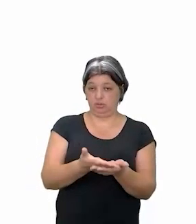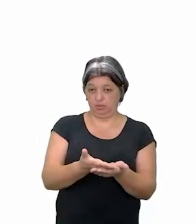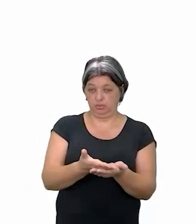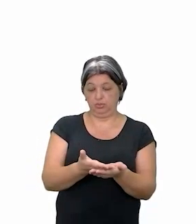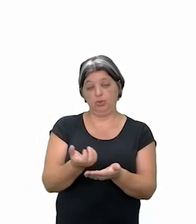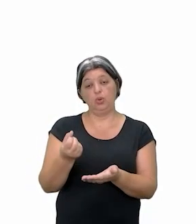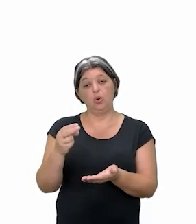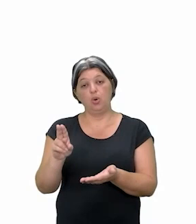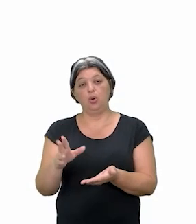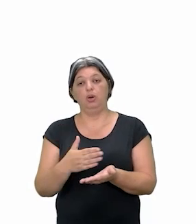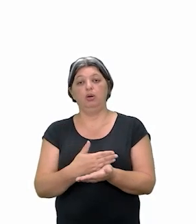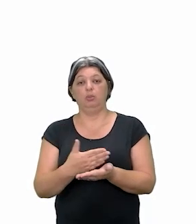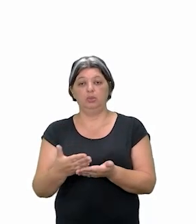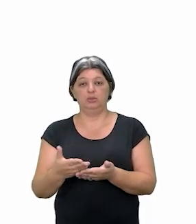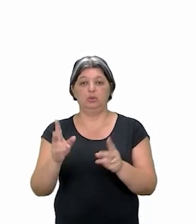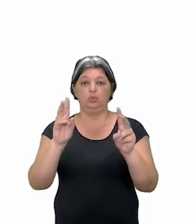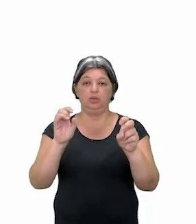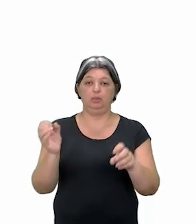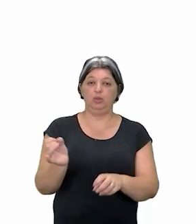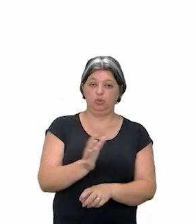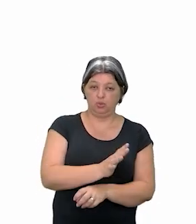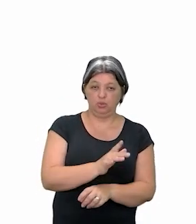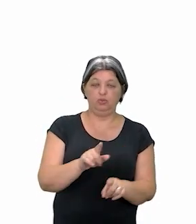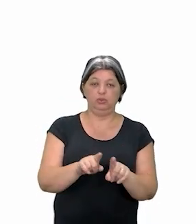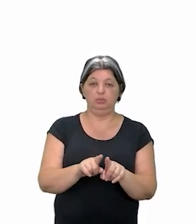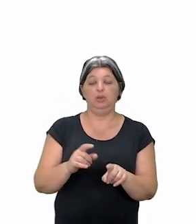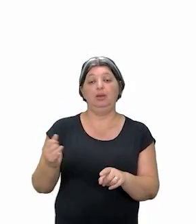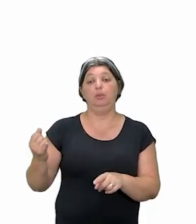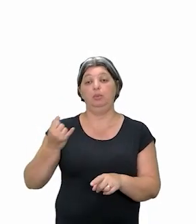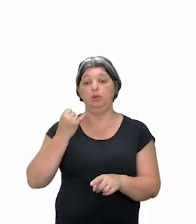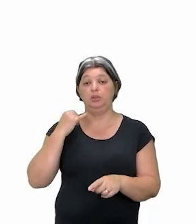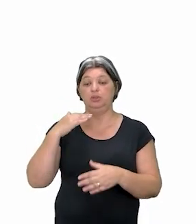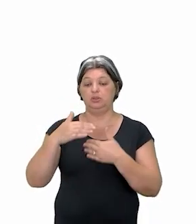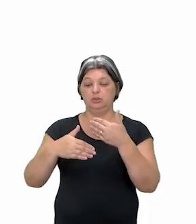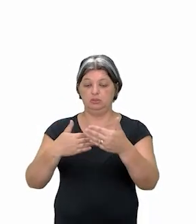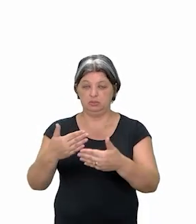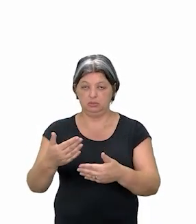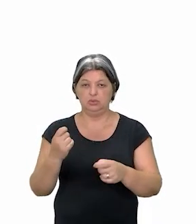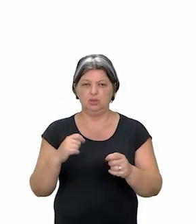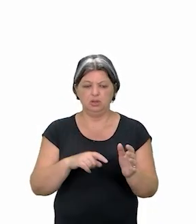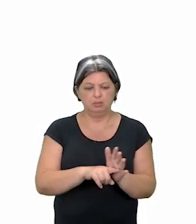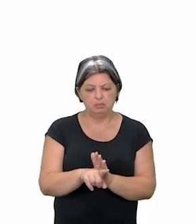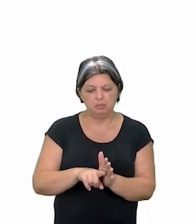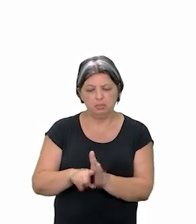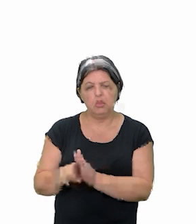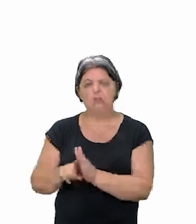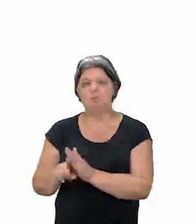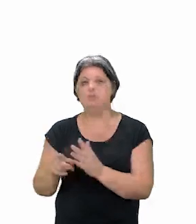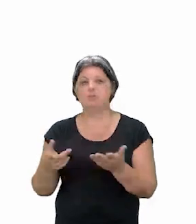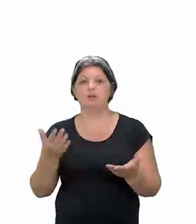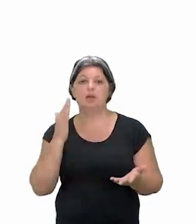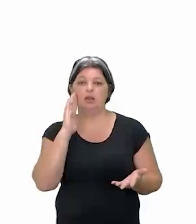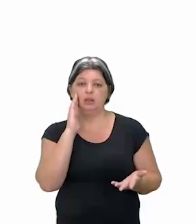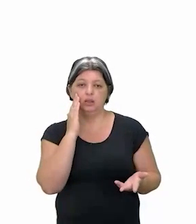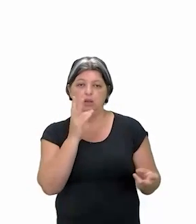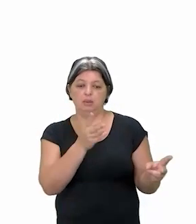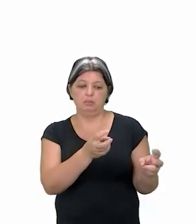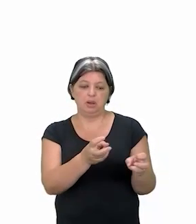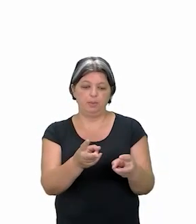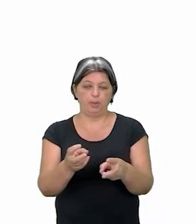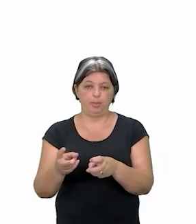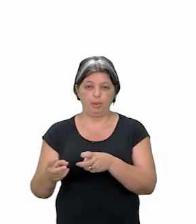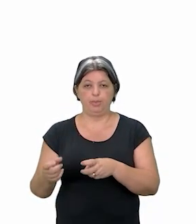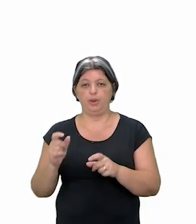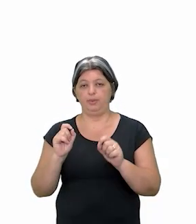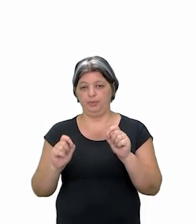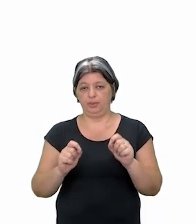quer começar um assunto novo. É importante a gente desenvolver o quê? O diagnóstico, entender em qual patamar os